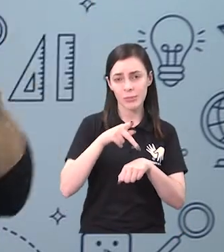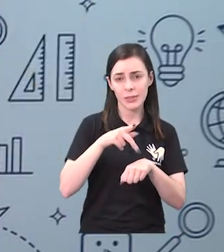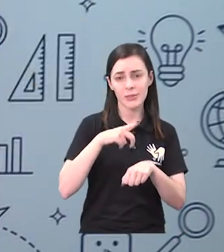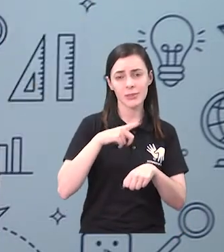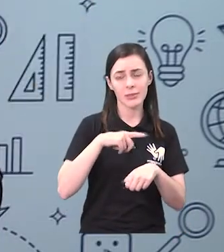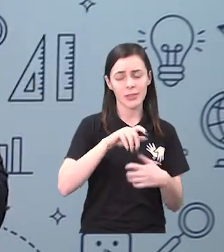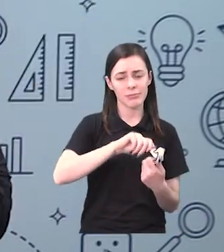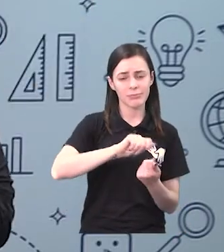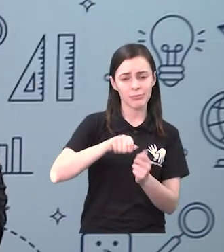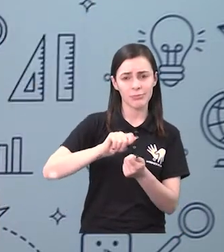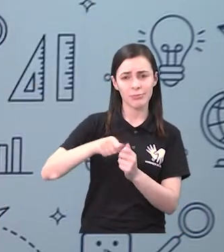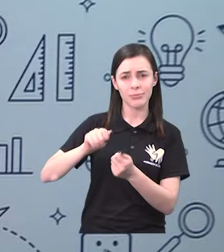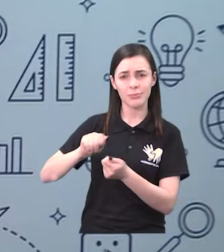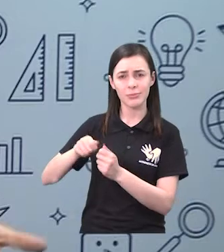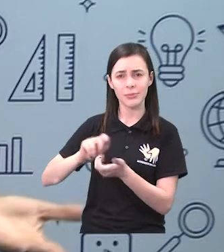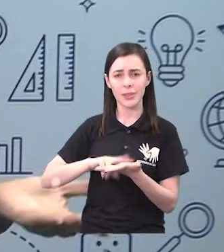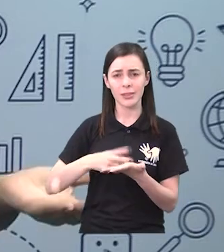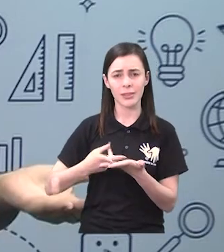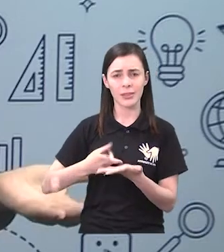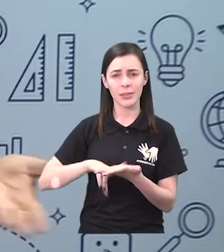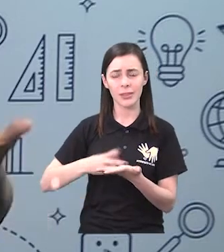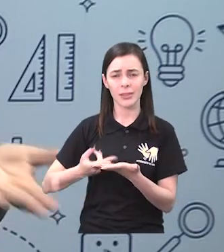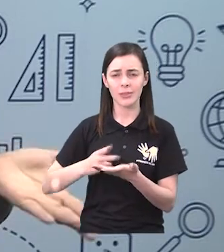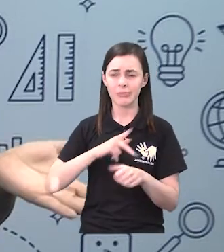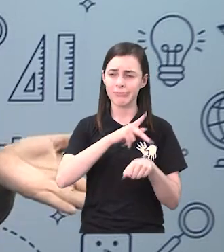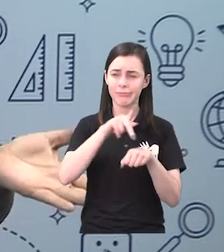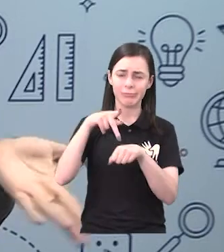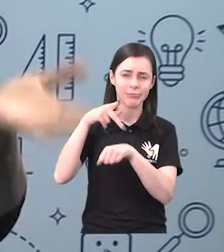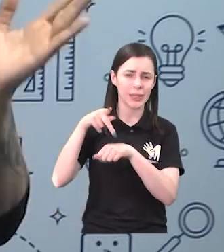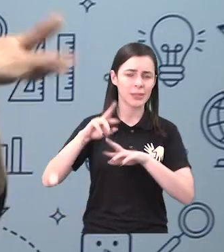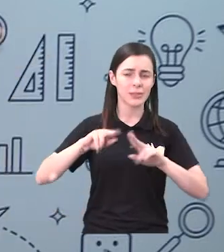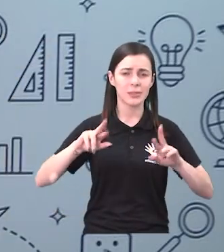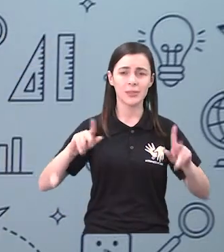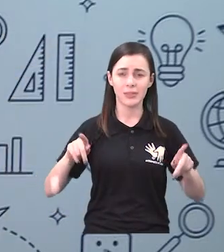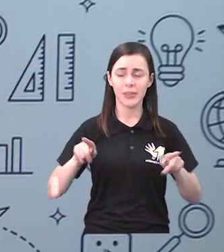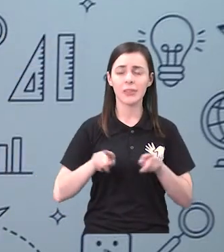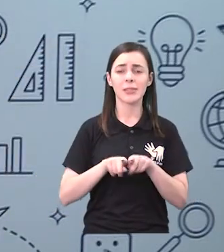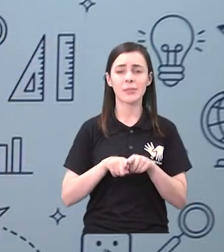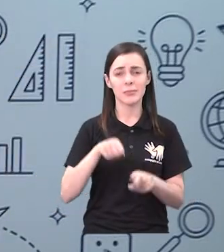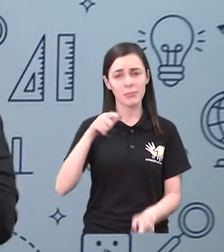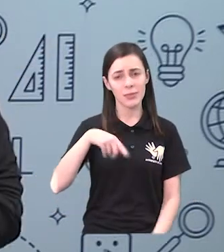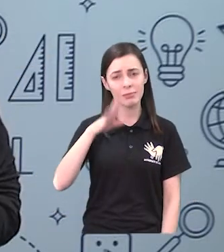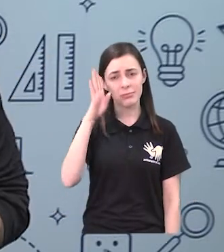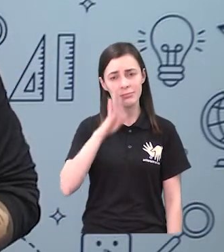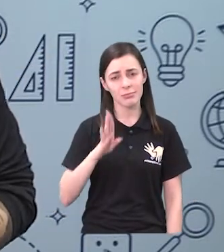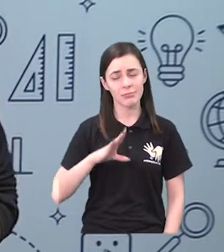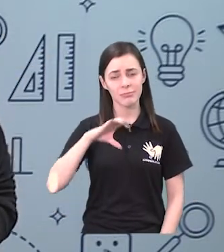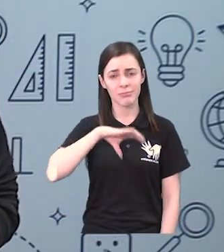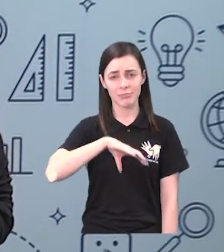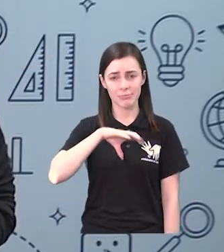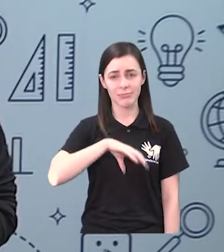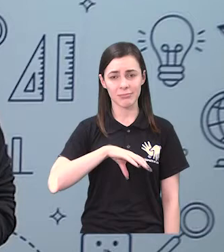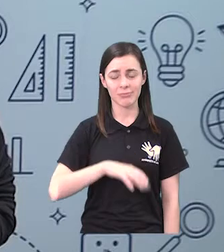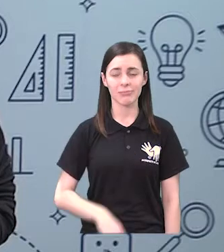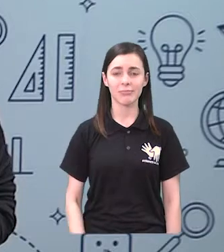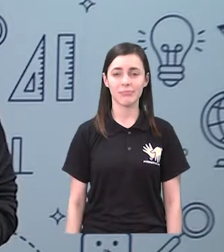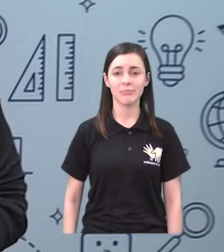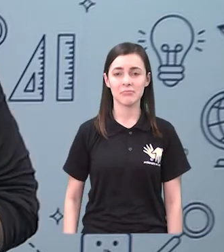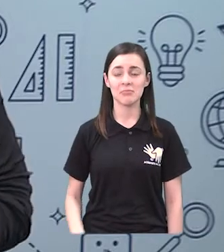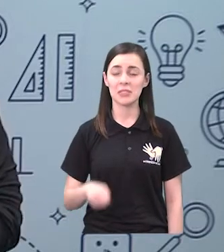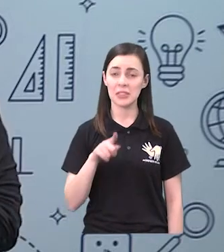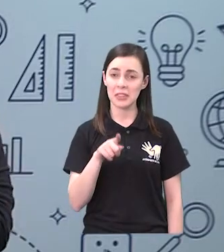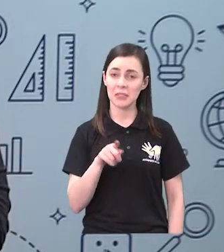país e que é traduzido para vários outros para vários países do mundo inclusive chegou pra gente aqui traduzido em